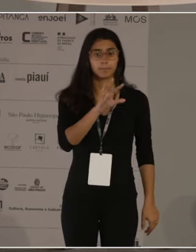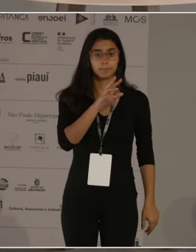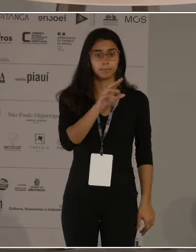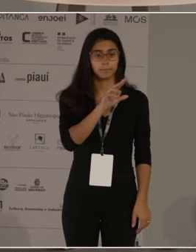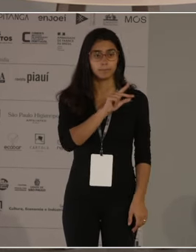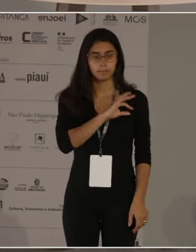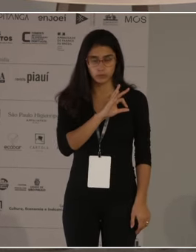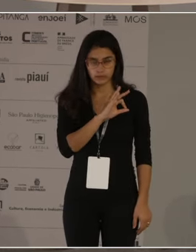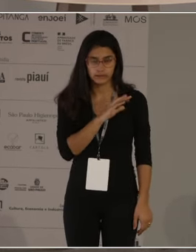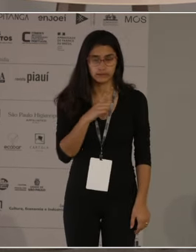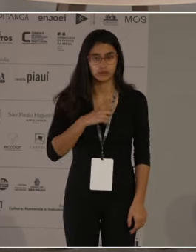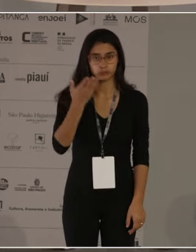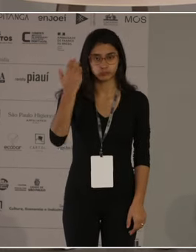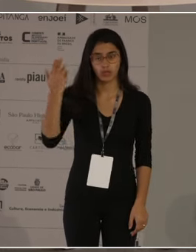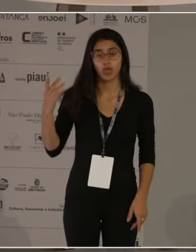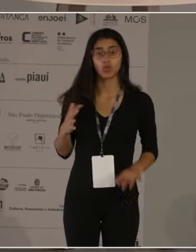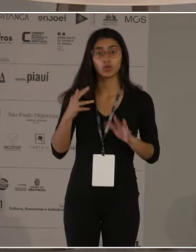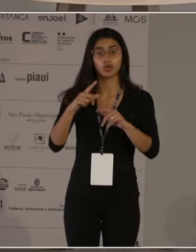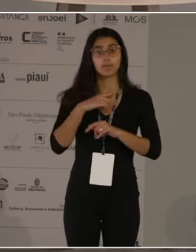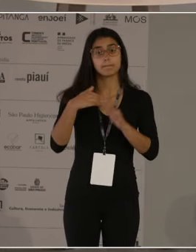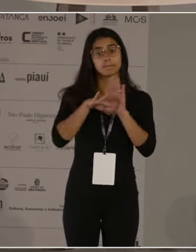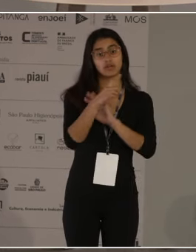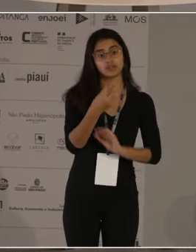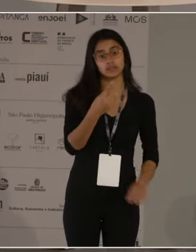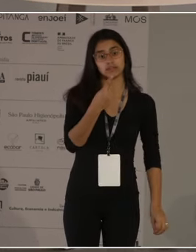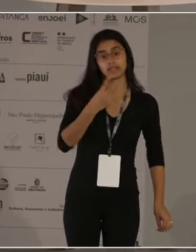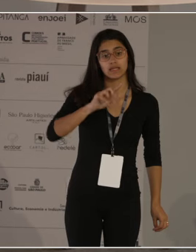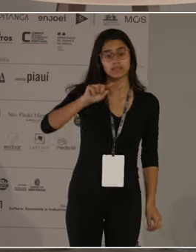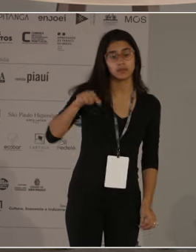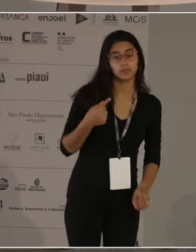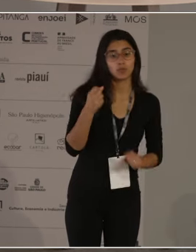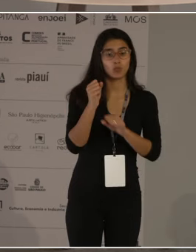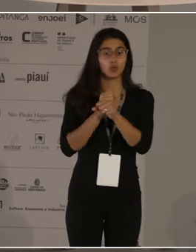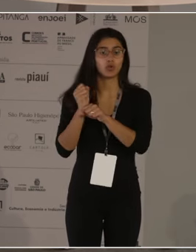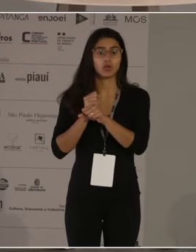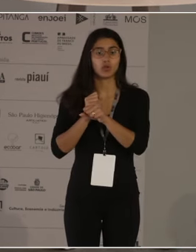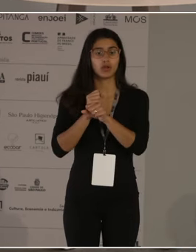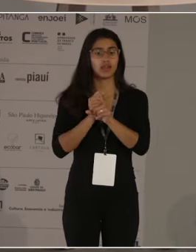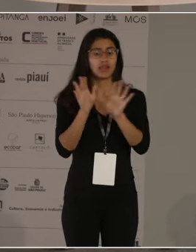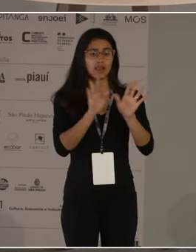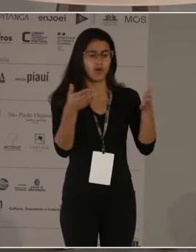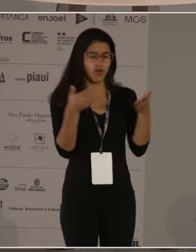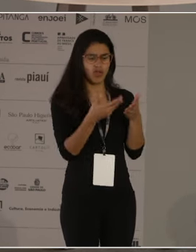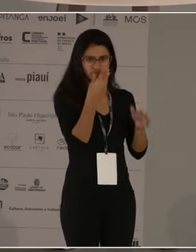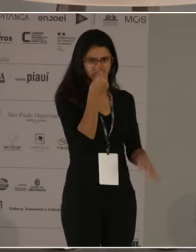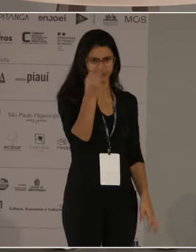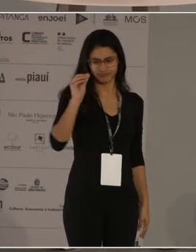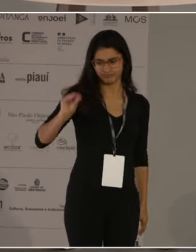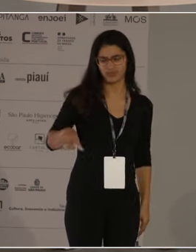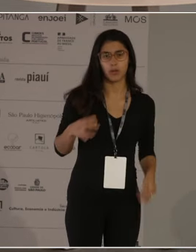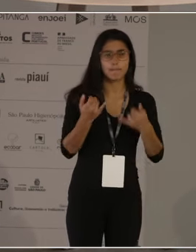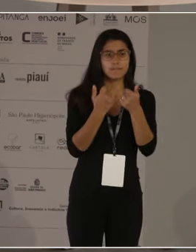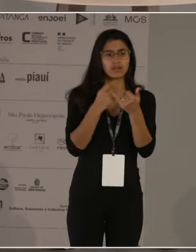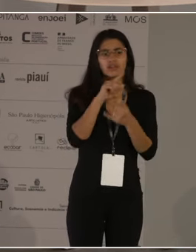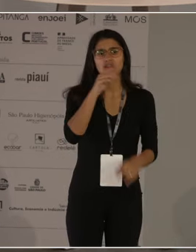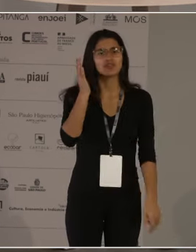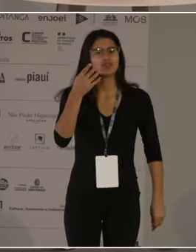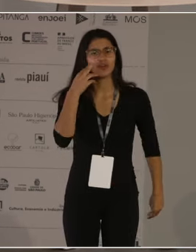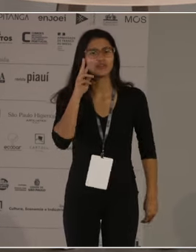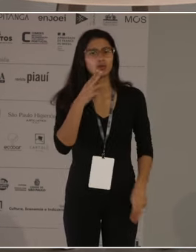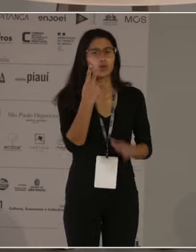né? Então, tudo que tivesse mais de 13 mil anos tomava uma paulada na cabeça, dizendo, não, porque aqui parecia... Não sei se vocês já